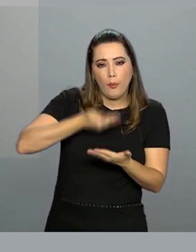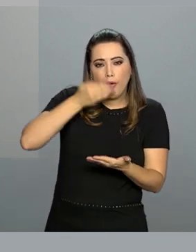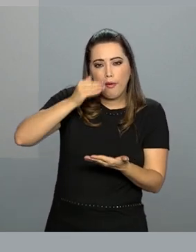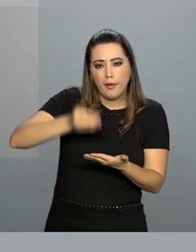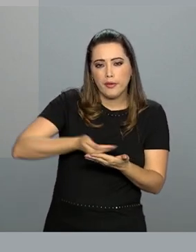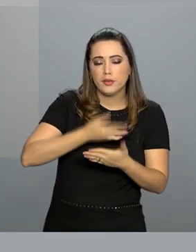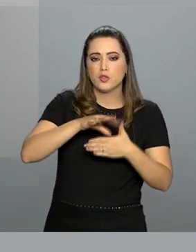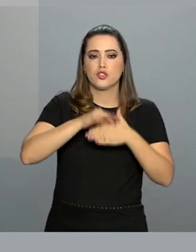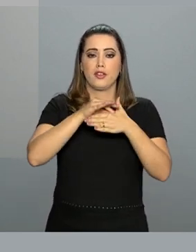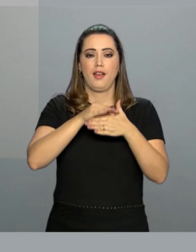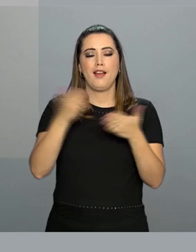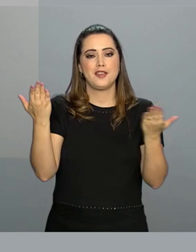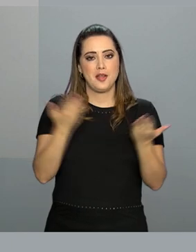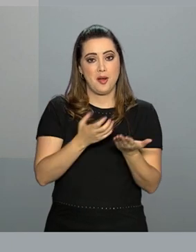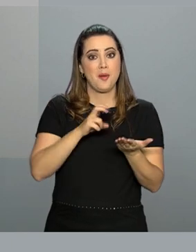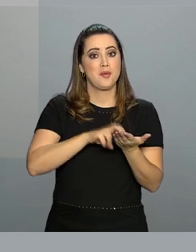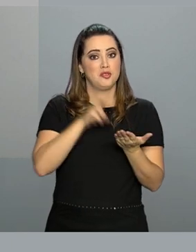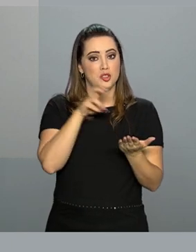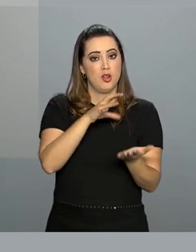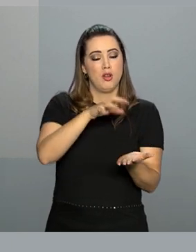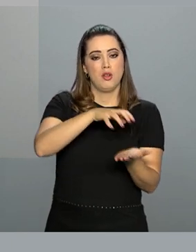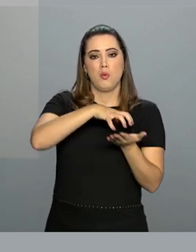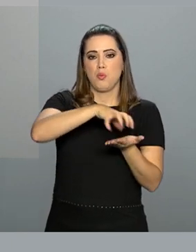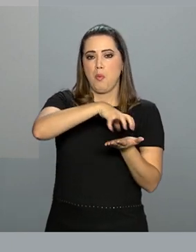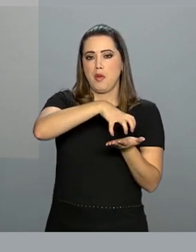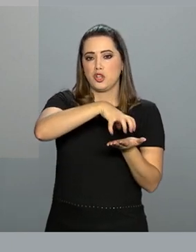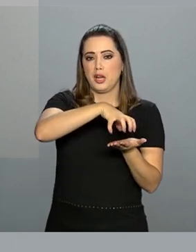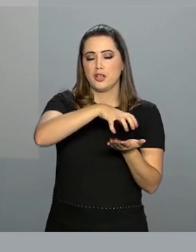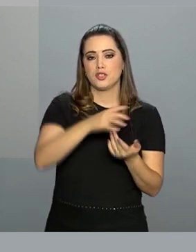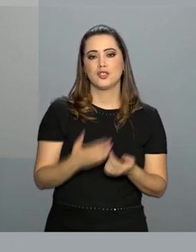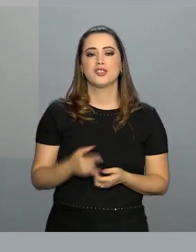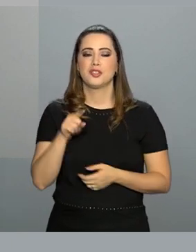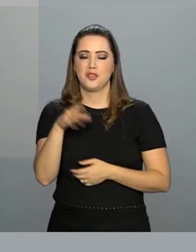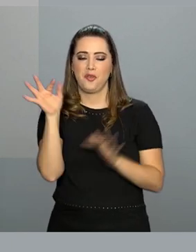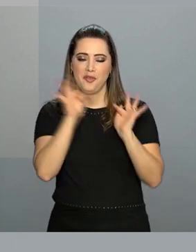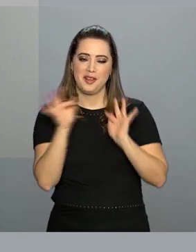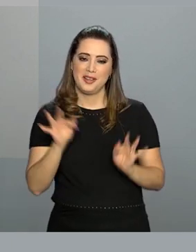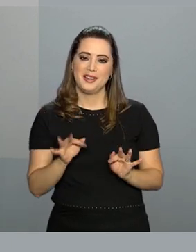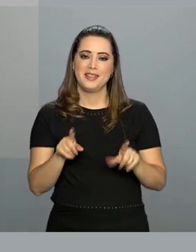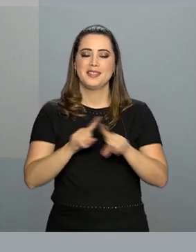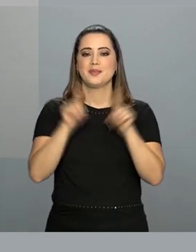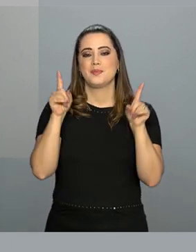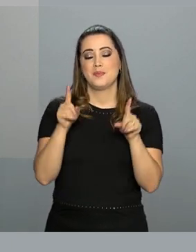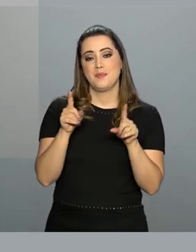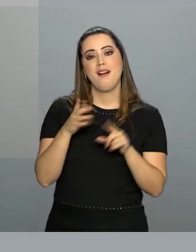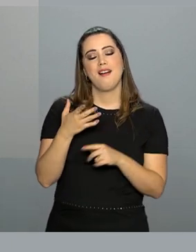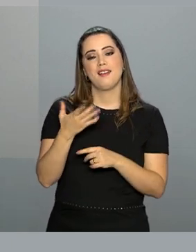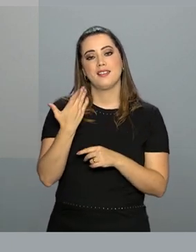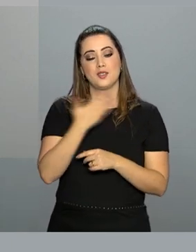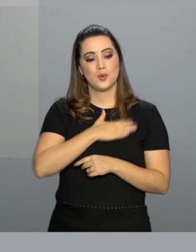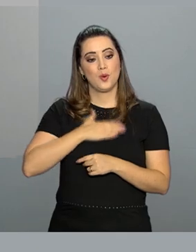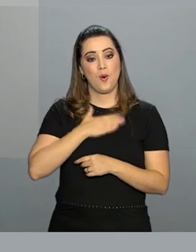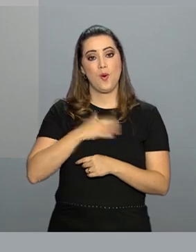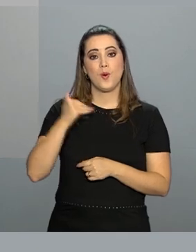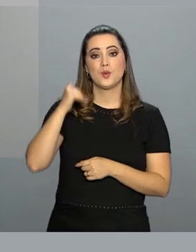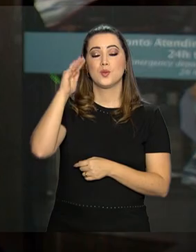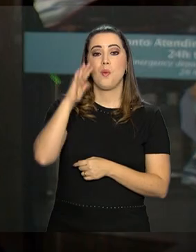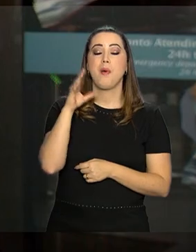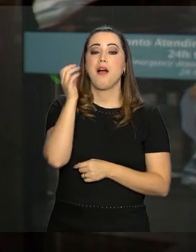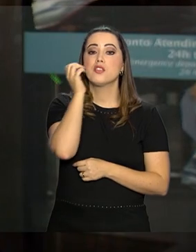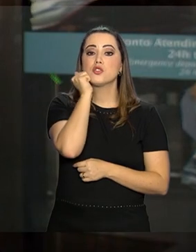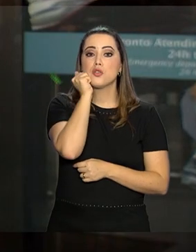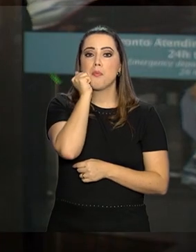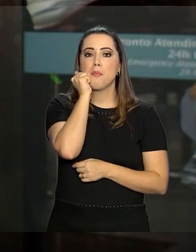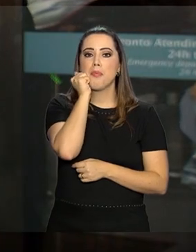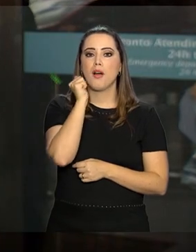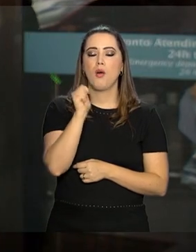gelatina. Estou feliz, apesar de não ser aquele pão com leite condensado." Pão com leite condensado é o prato preferido do presidente da República